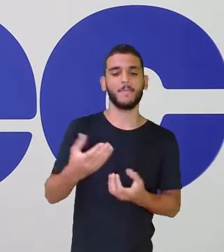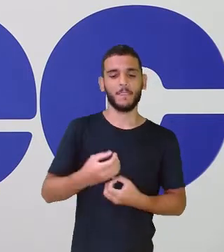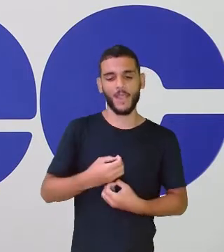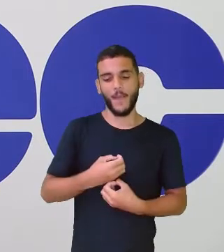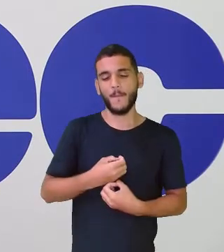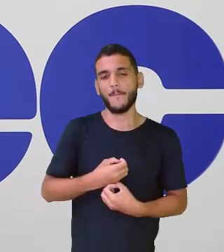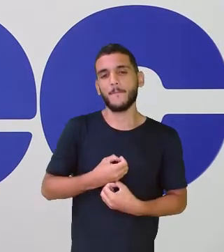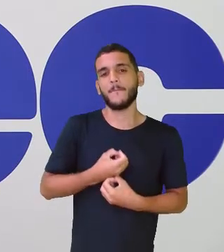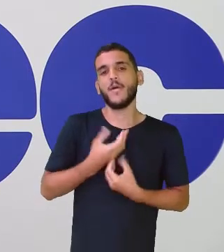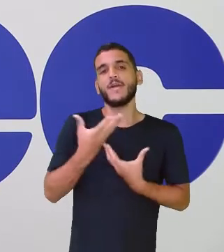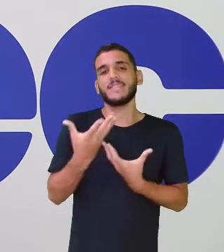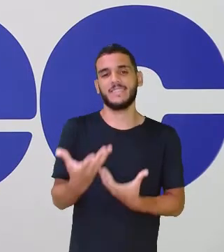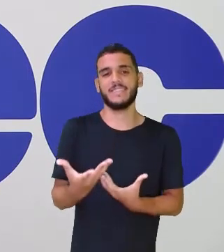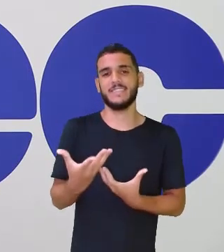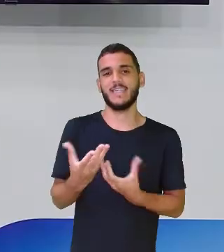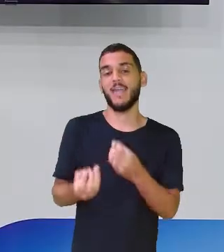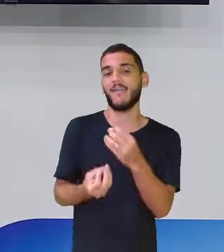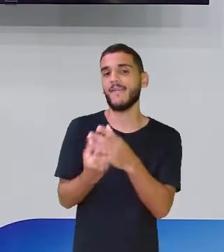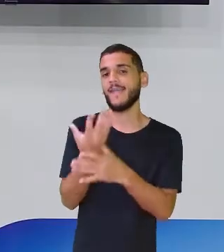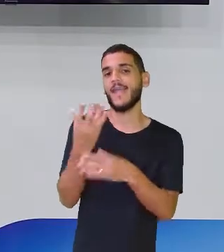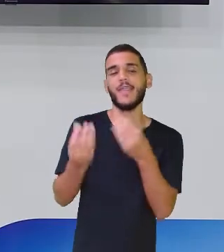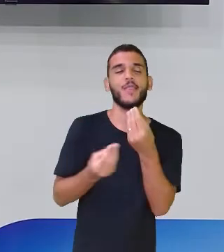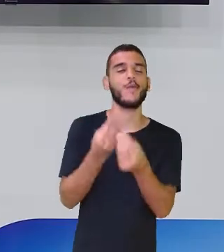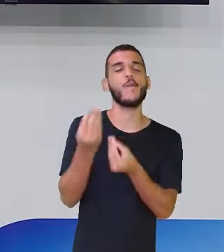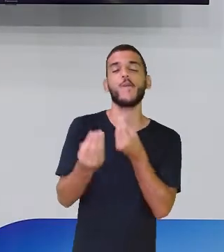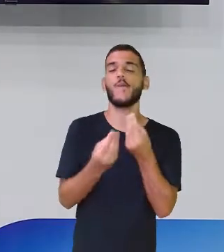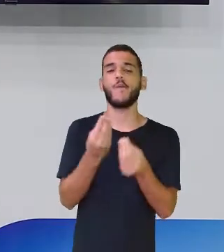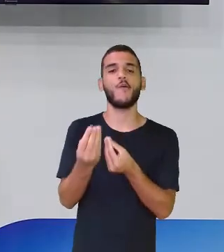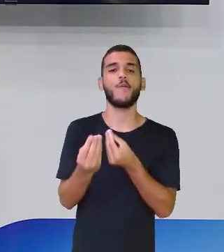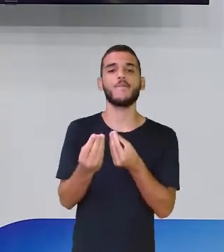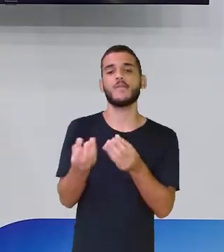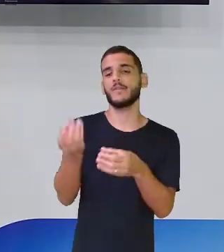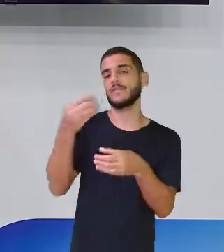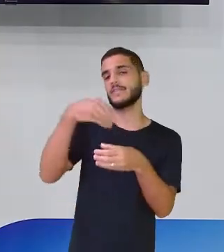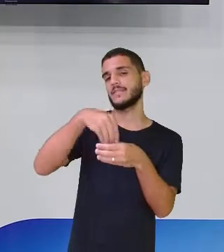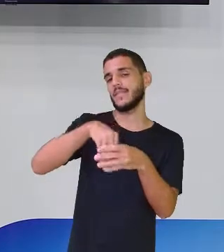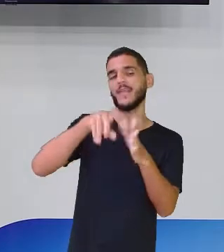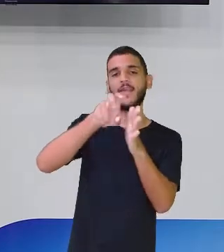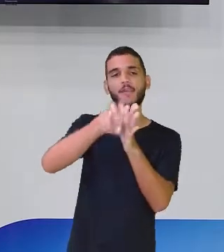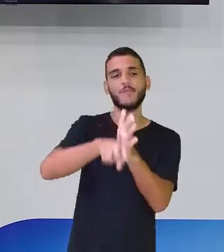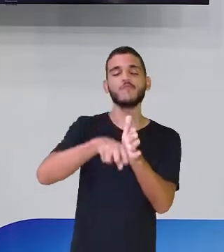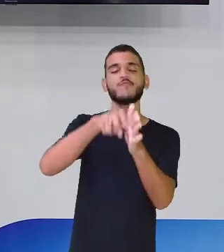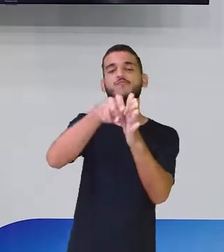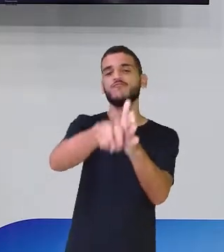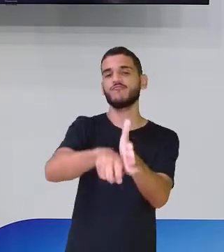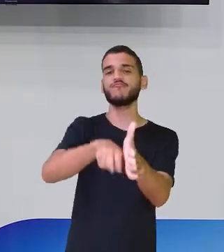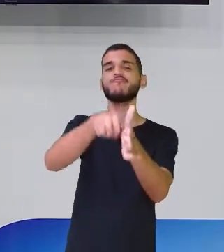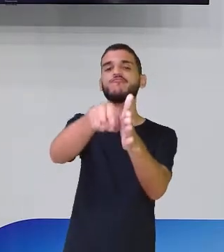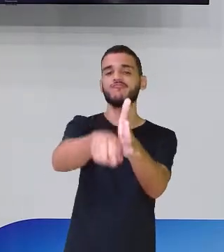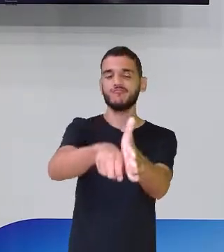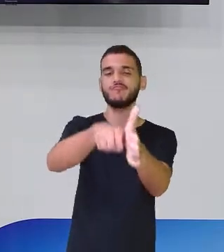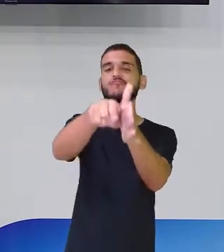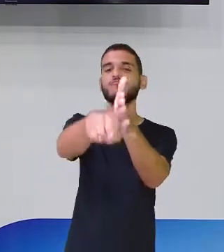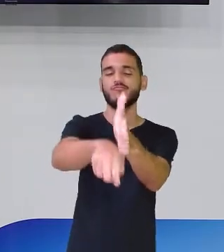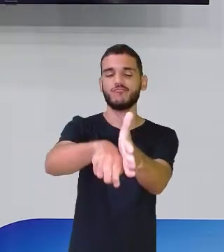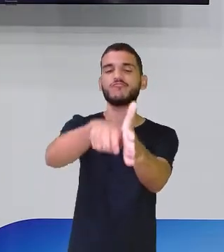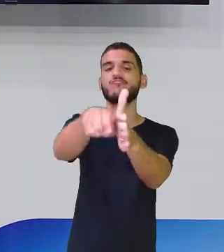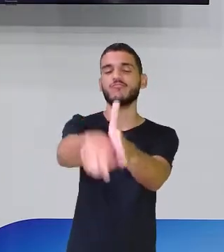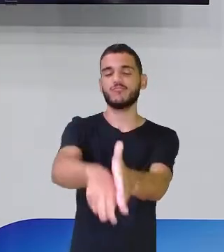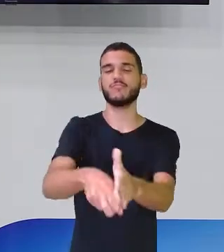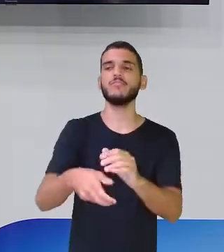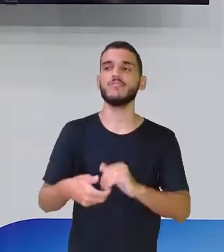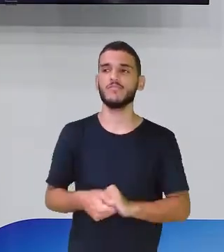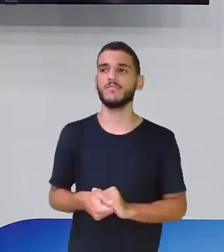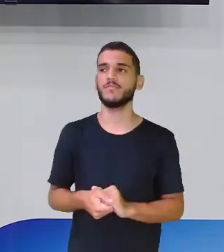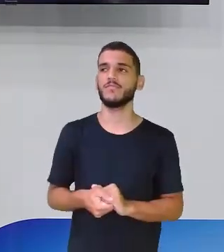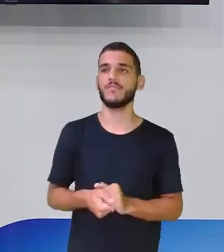sonoridade do trem. Fazendo onomatopeias, né? Isso. A partir do som produzido pelo trem. Aí